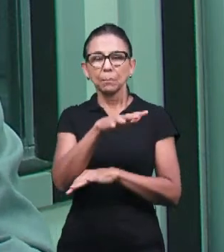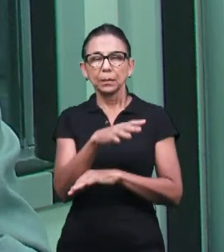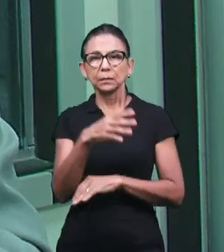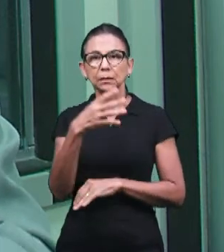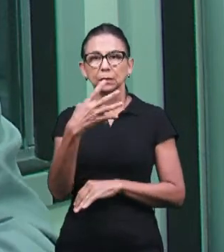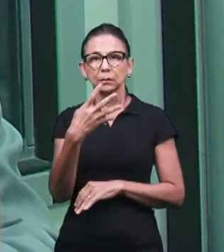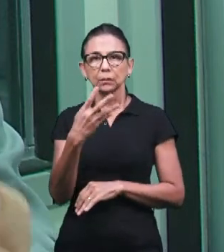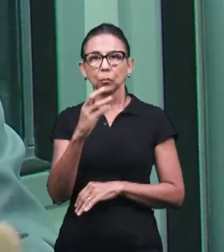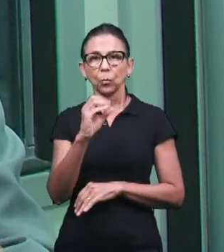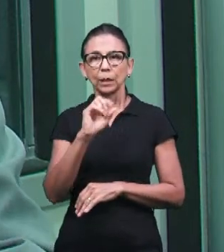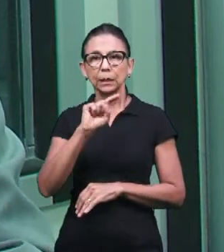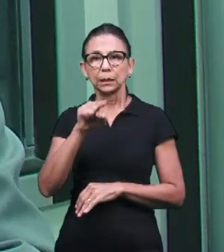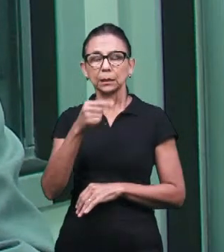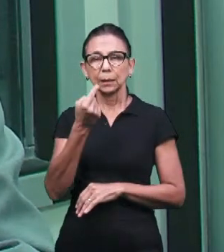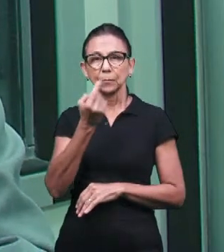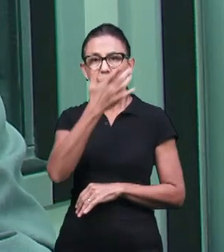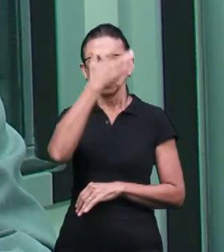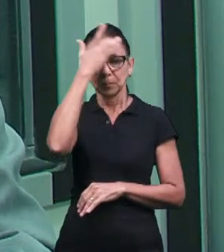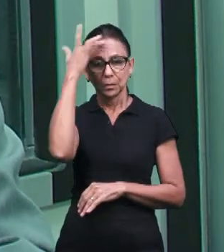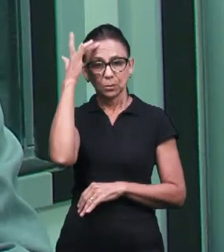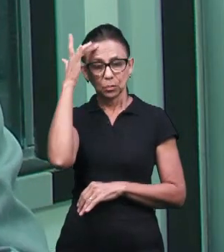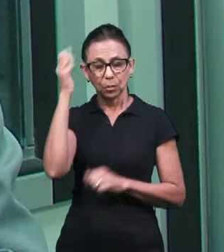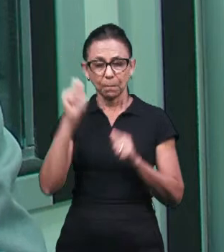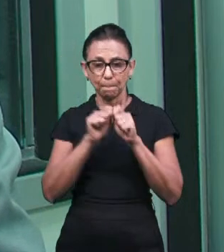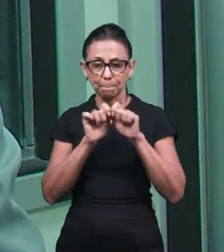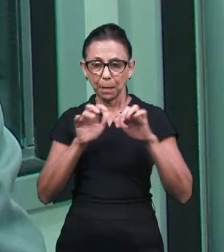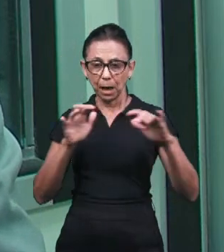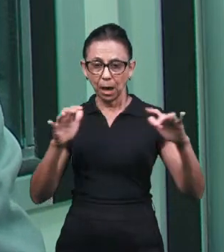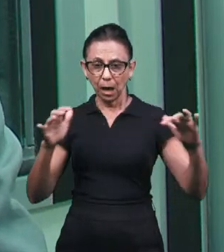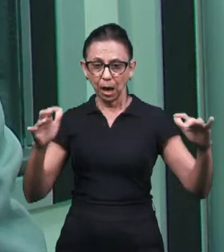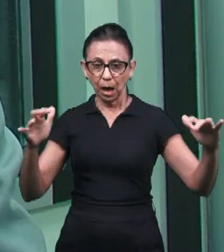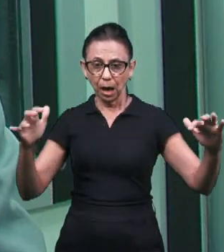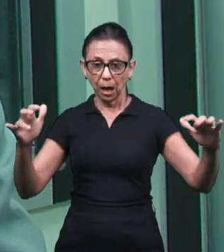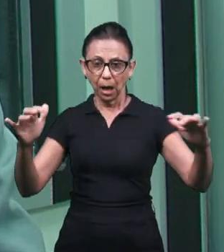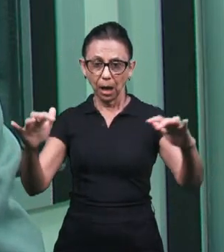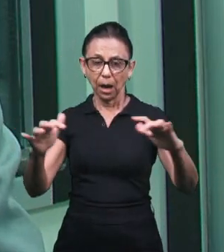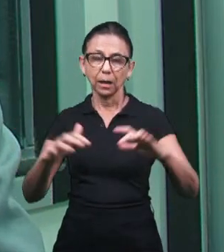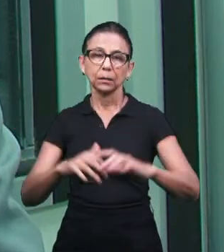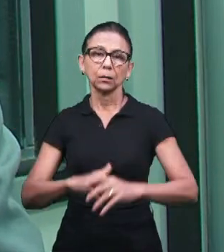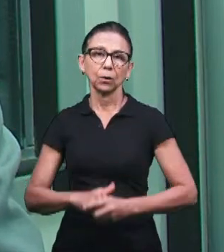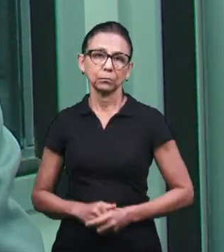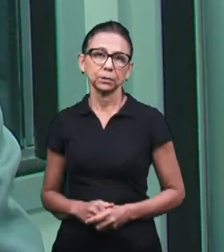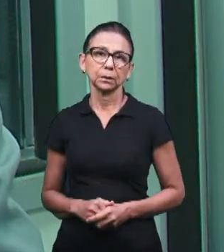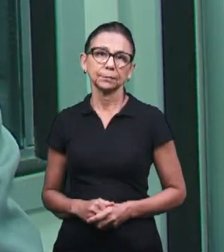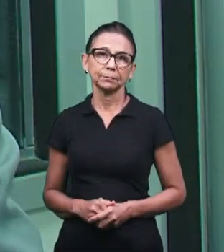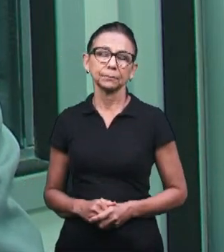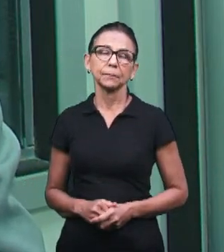nós enchemos um Maracanã de pessoas, com 200 mil pessoas naquele momento.